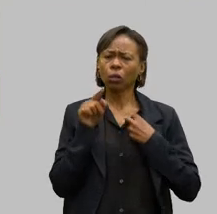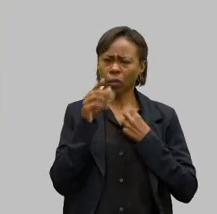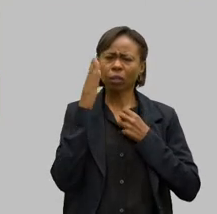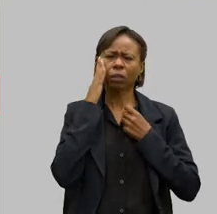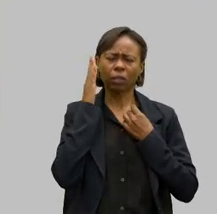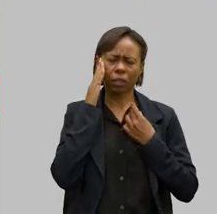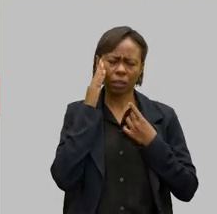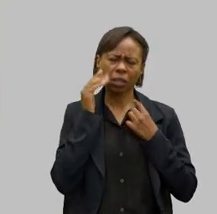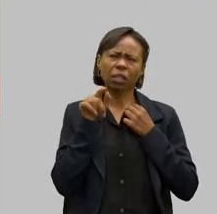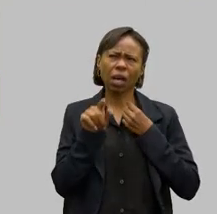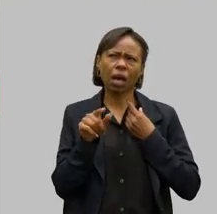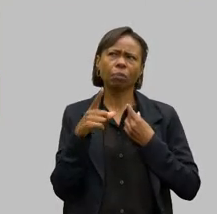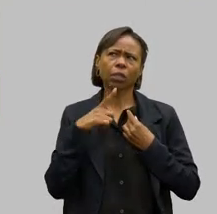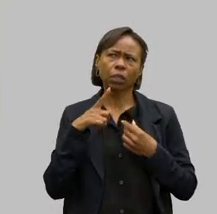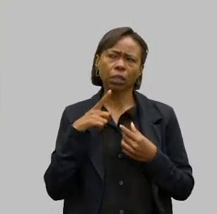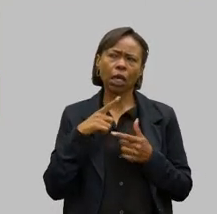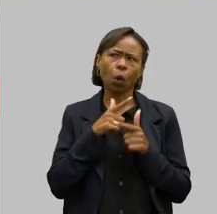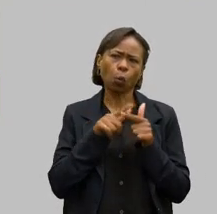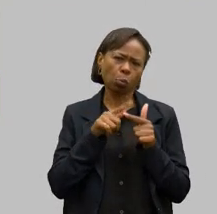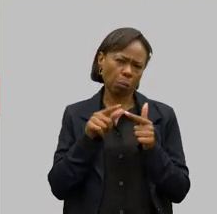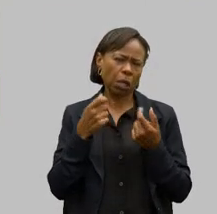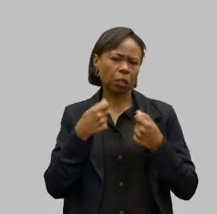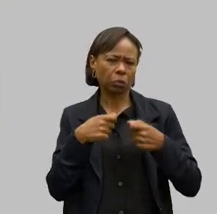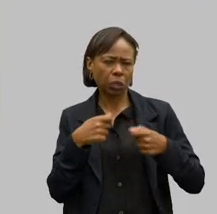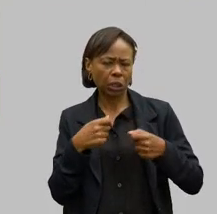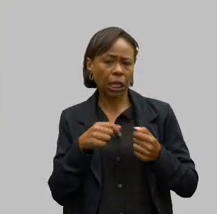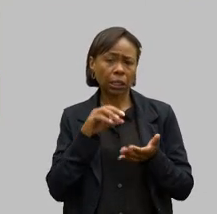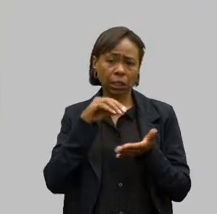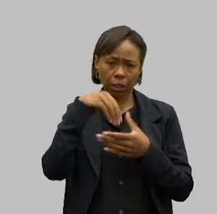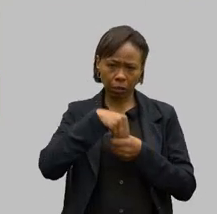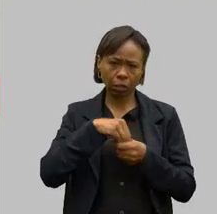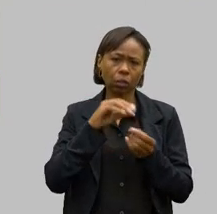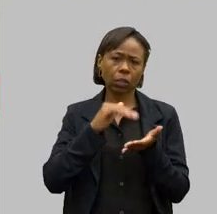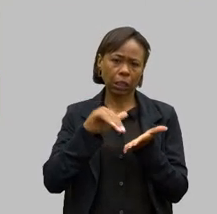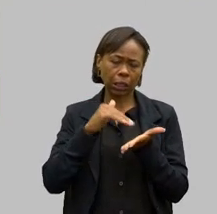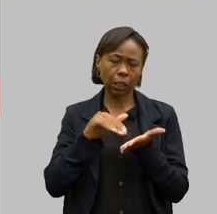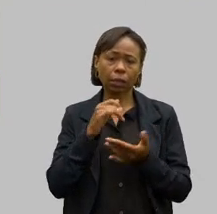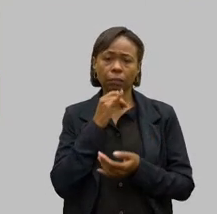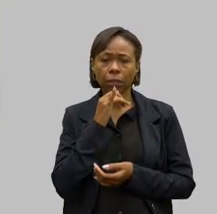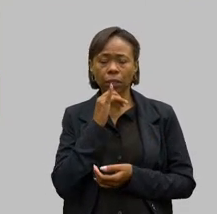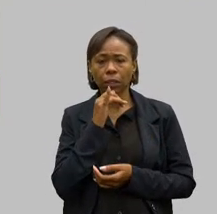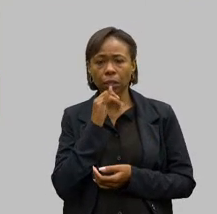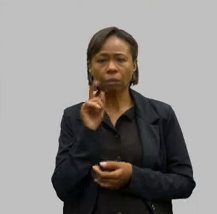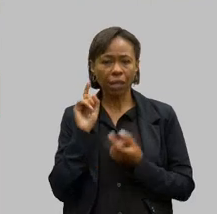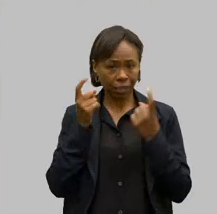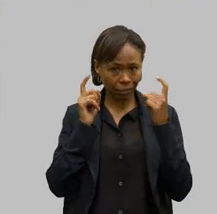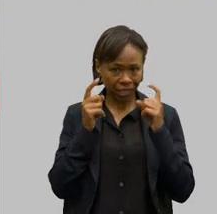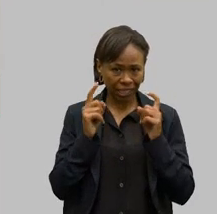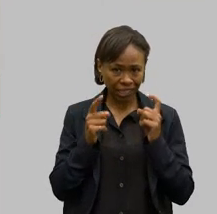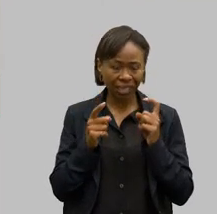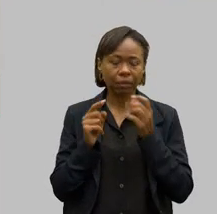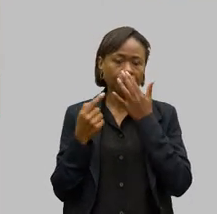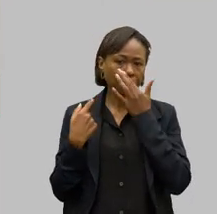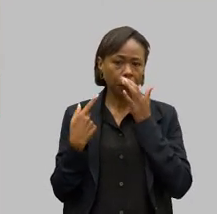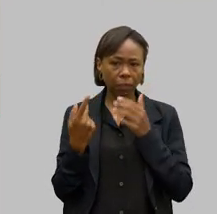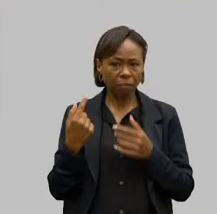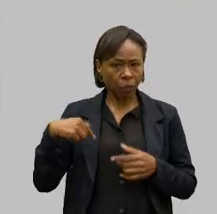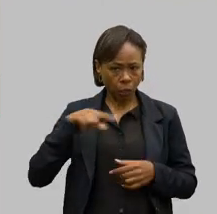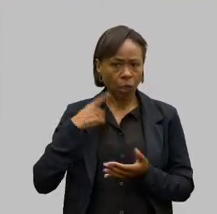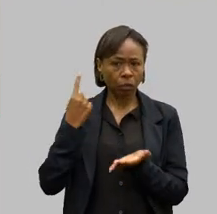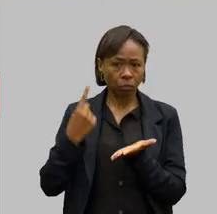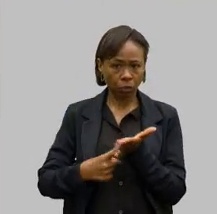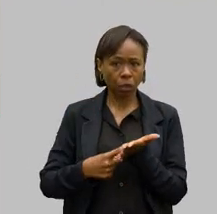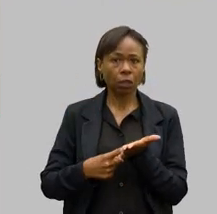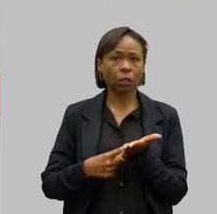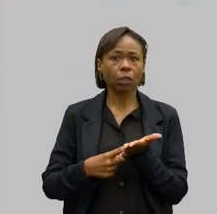muito importantes junto à secretaria. Reforçar aqui as demandas daquela reunião que a gente já ficou de agendar para tratar